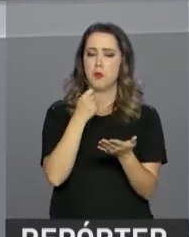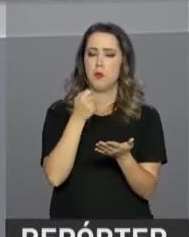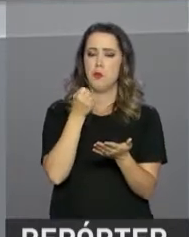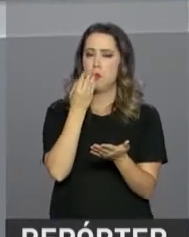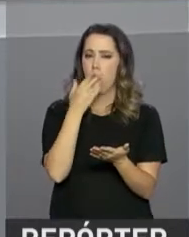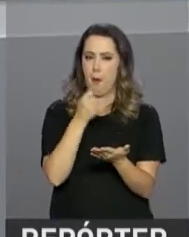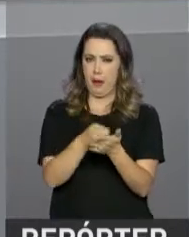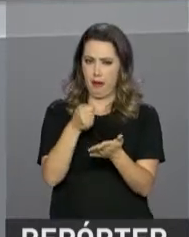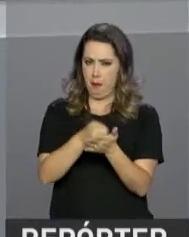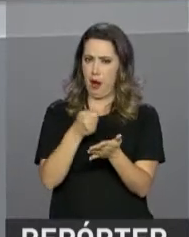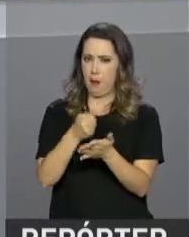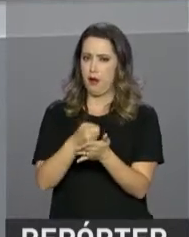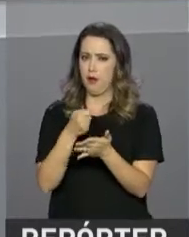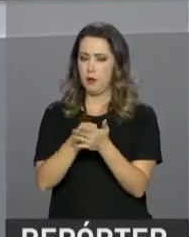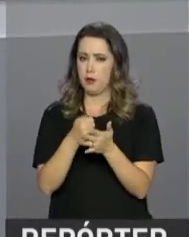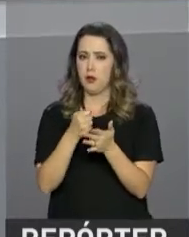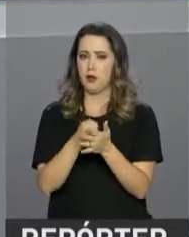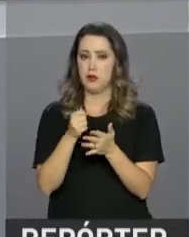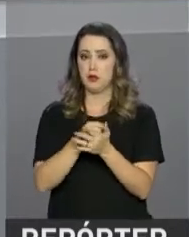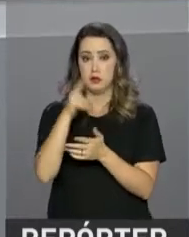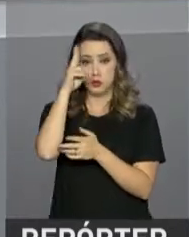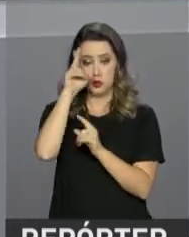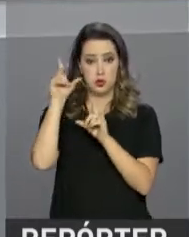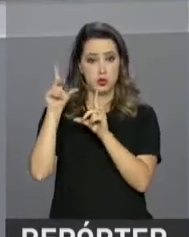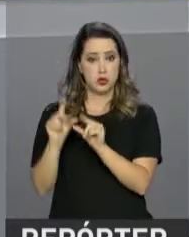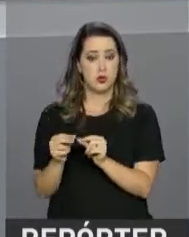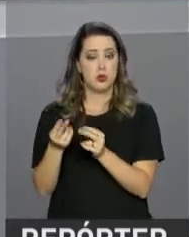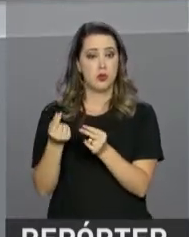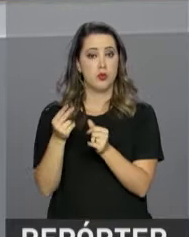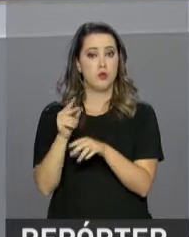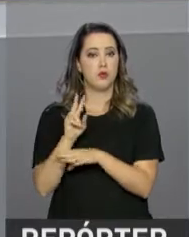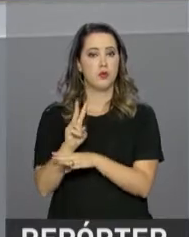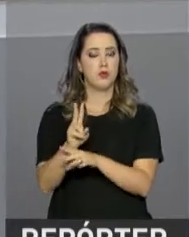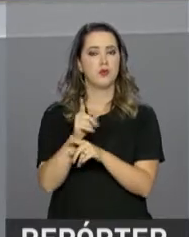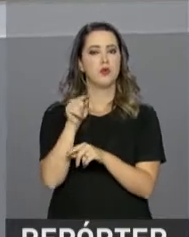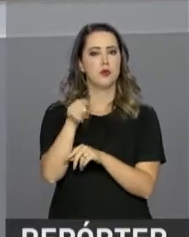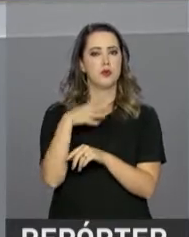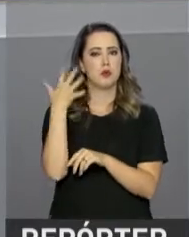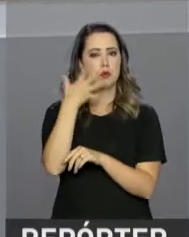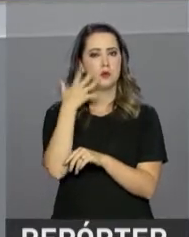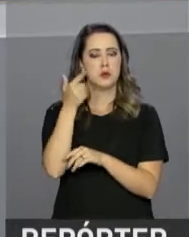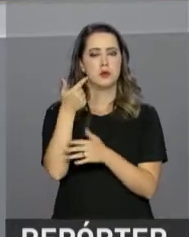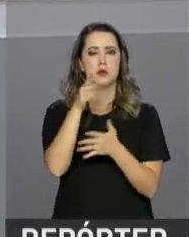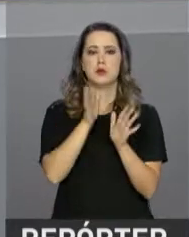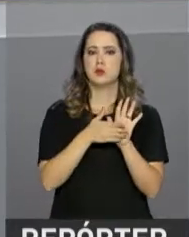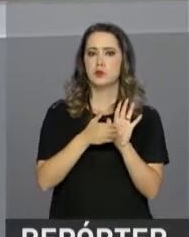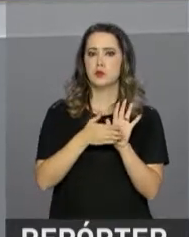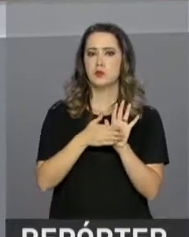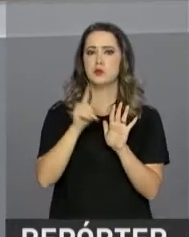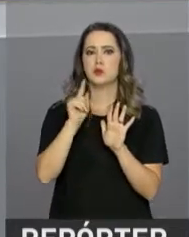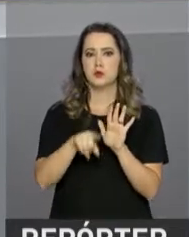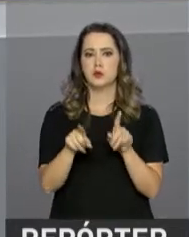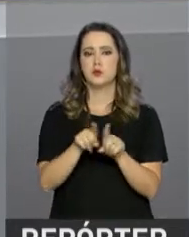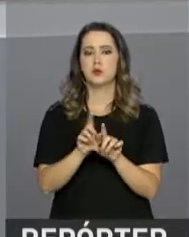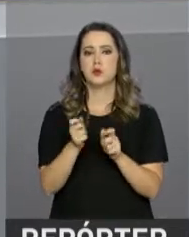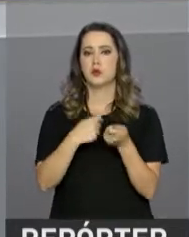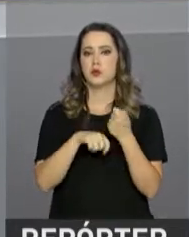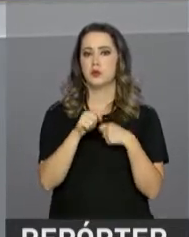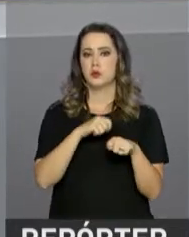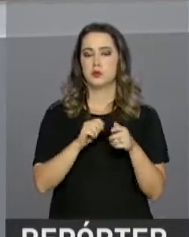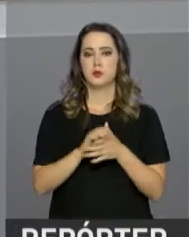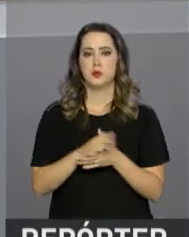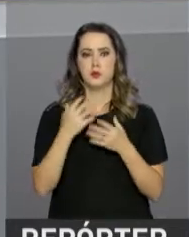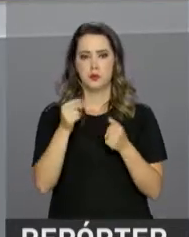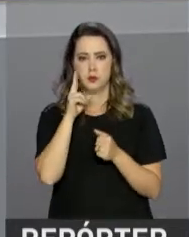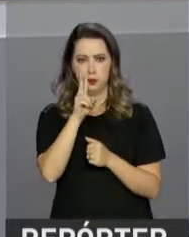históricos para ter uma nota que reduz o custo dos seus empréstimos marun explicou que as outras propostas também são da área econômica